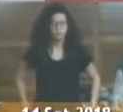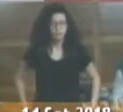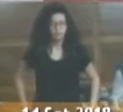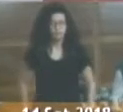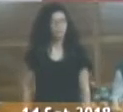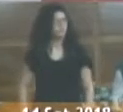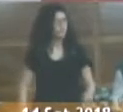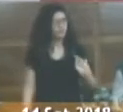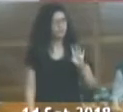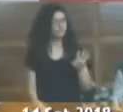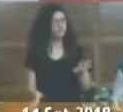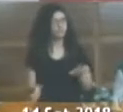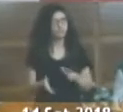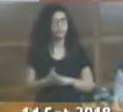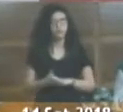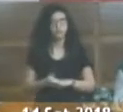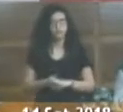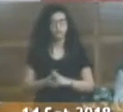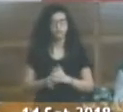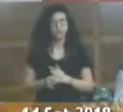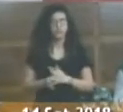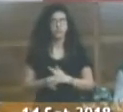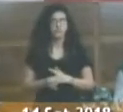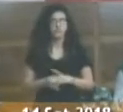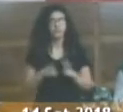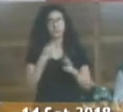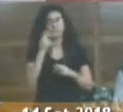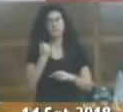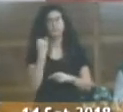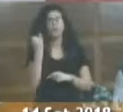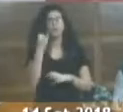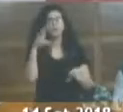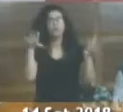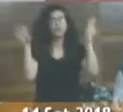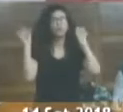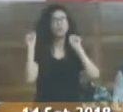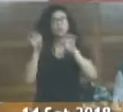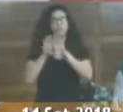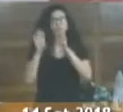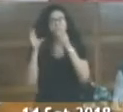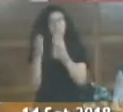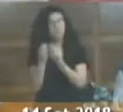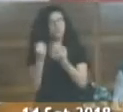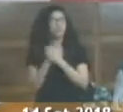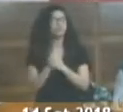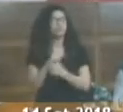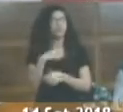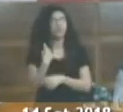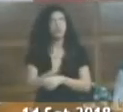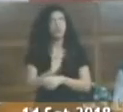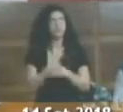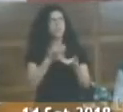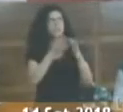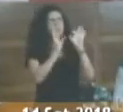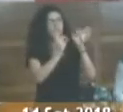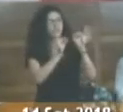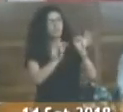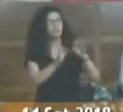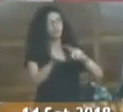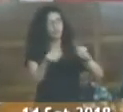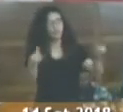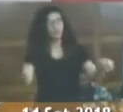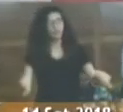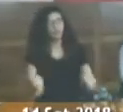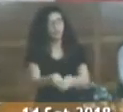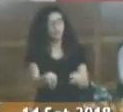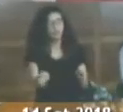E eu acho que é isso, gente, é colocar a importância de ouvir essas comunidades. A gente busca regularização fundiária para os